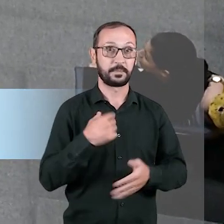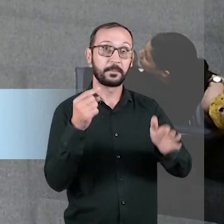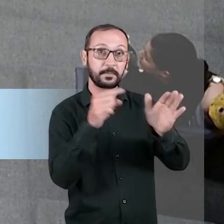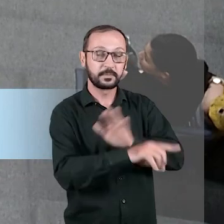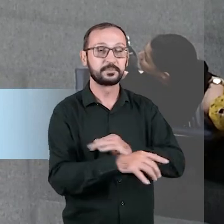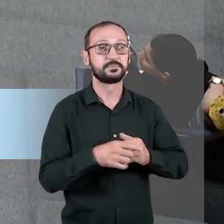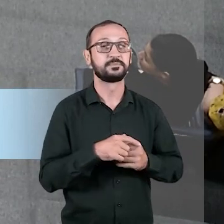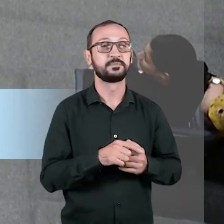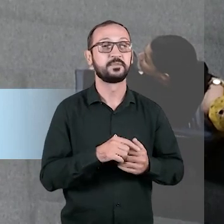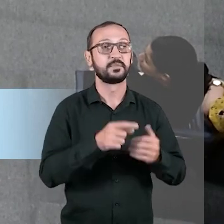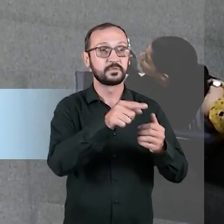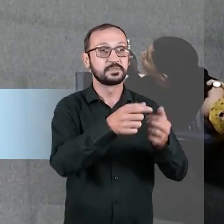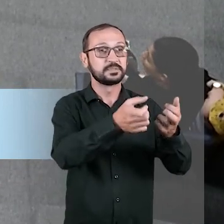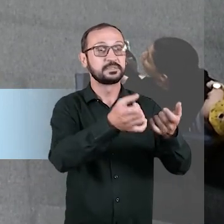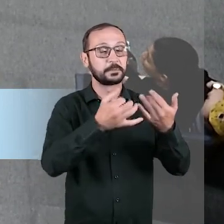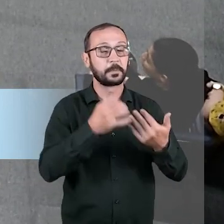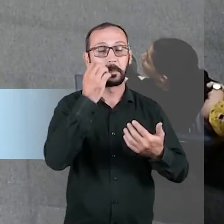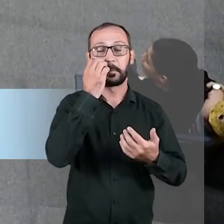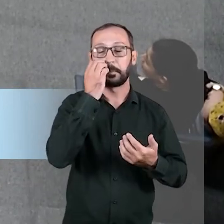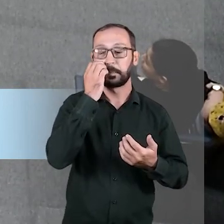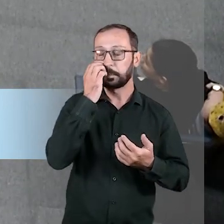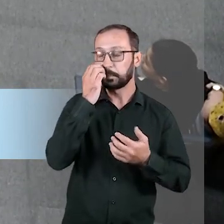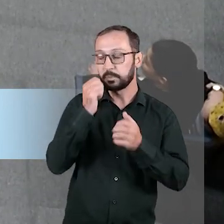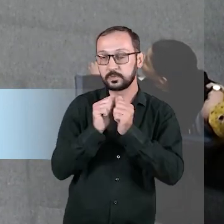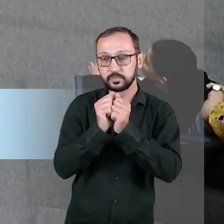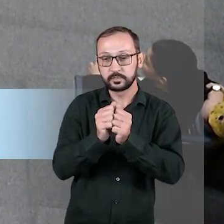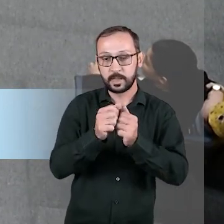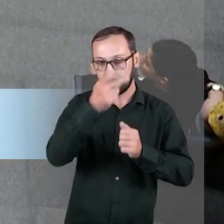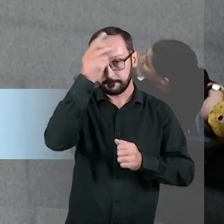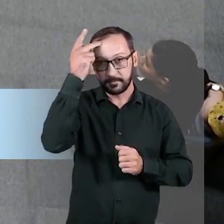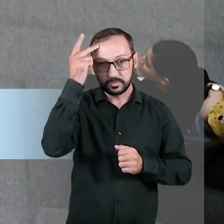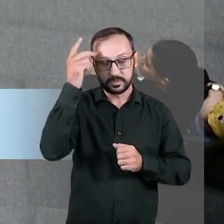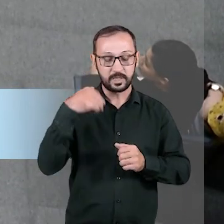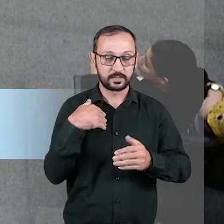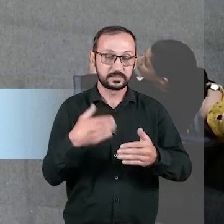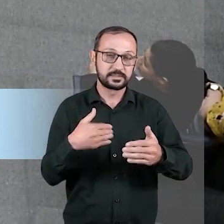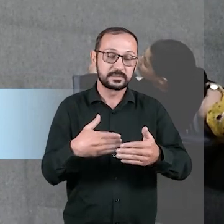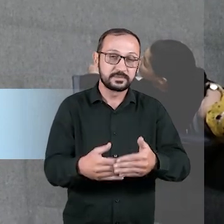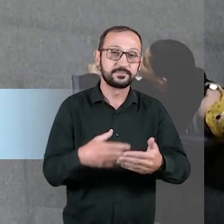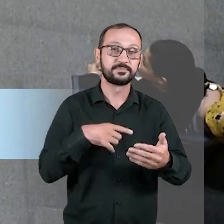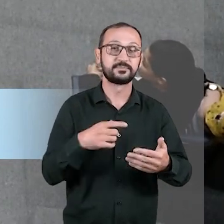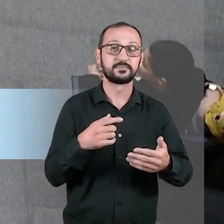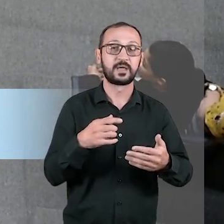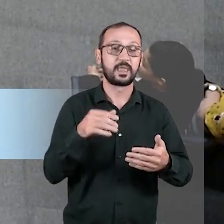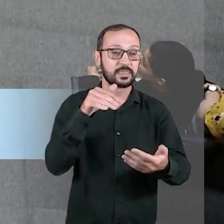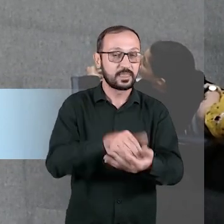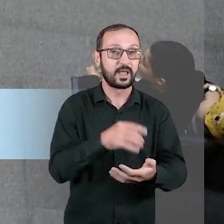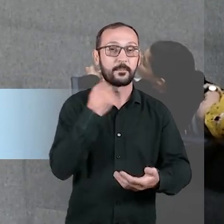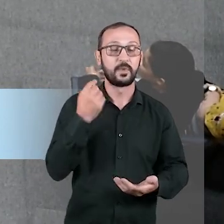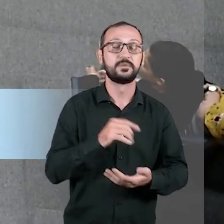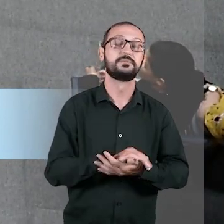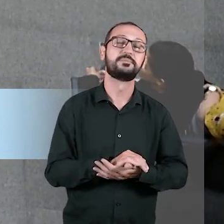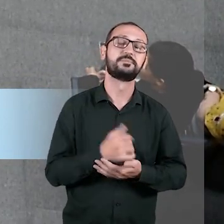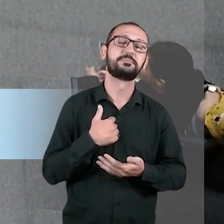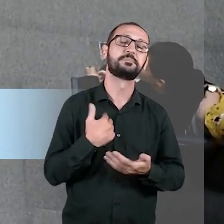pergunta é a seguinte, você falou a respeito de estar acompanhando as pessoas que estão nesse processo, né, até chegar à